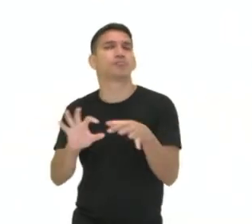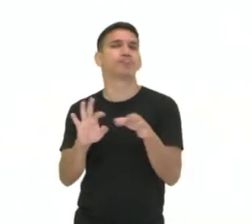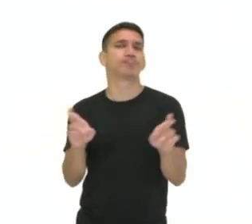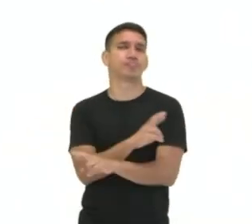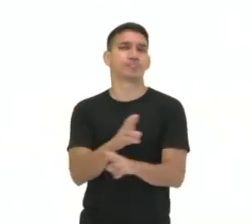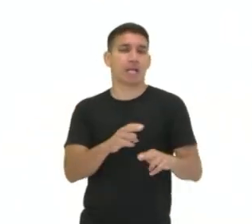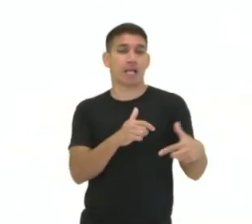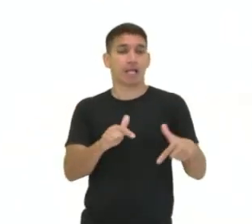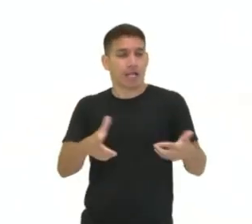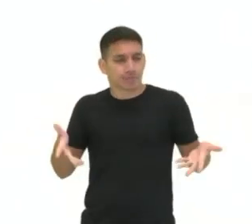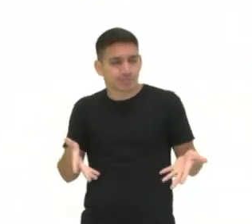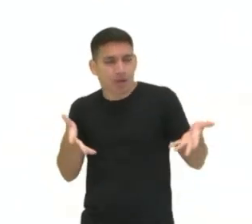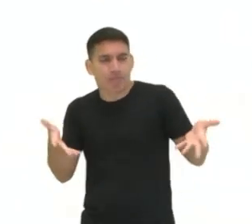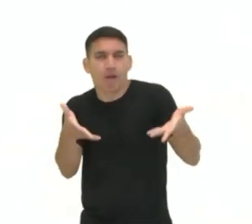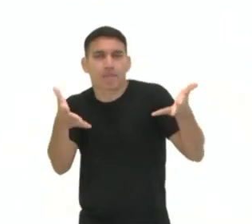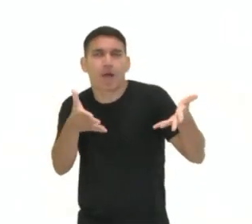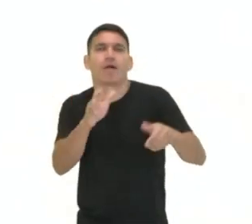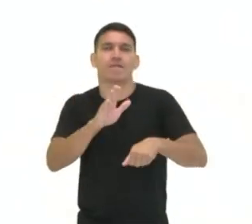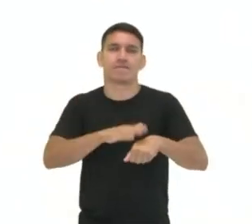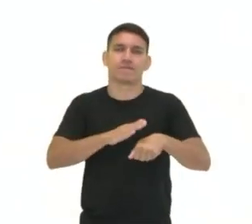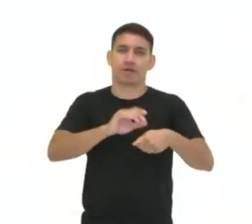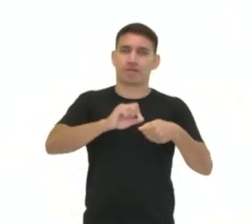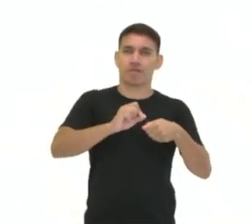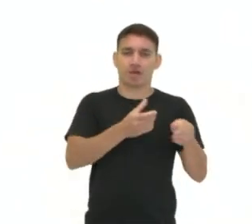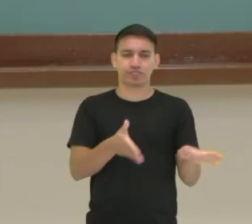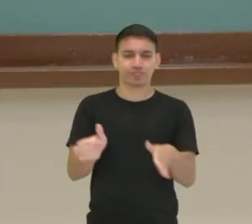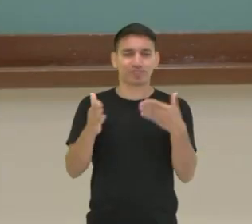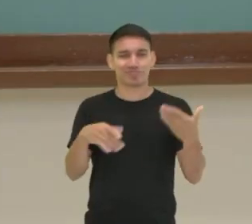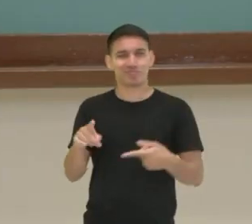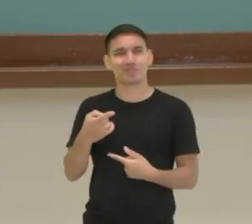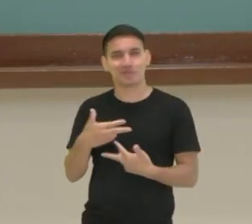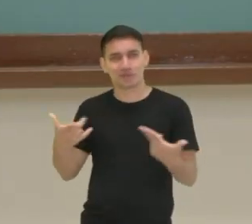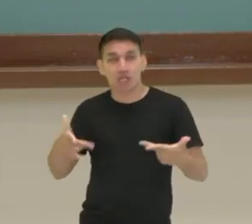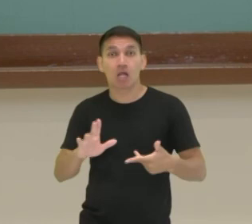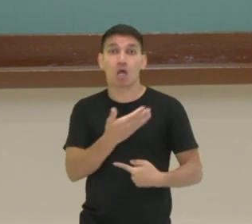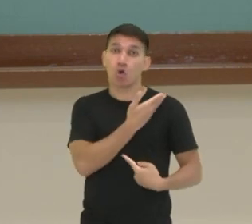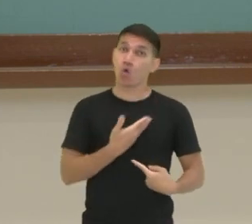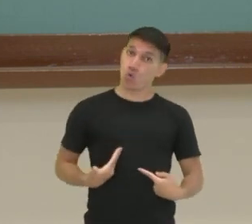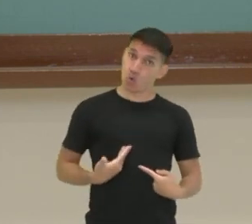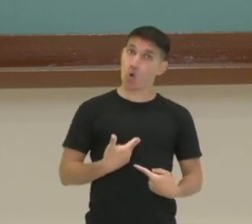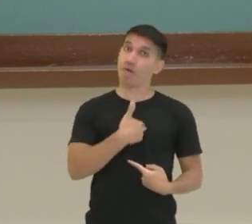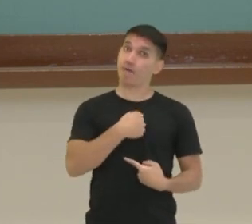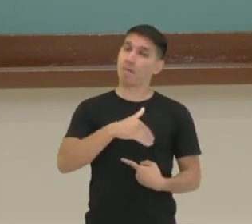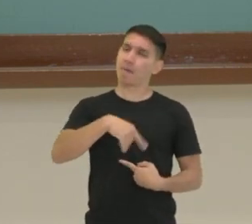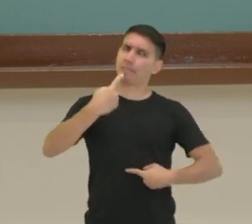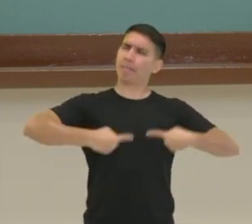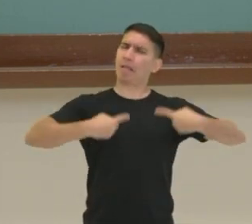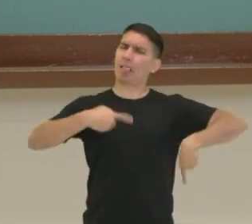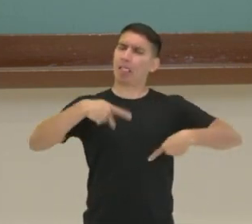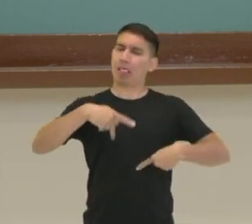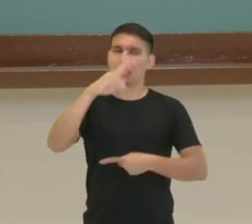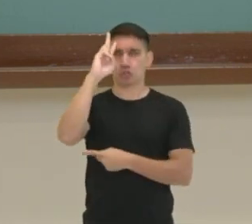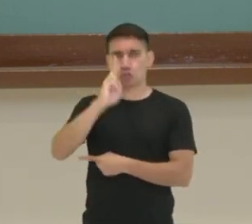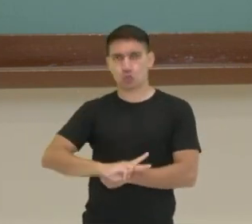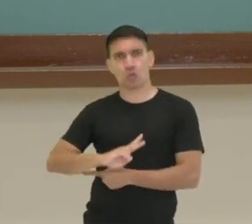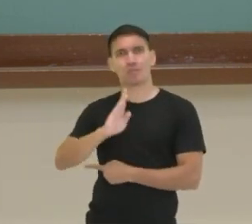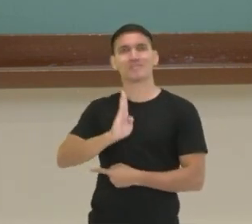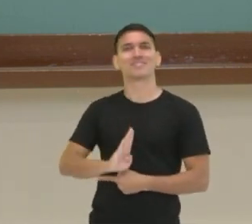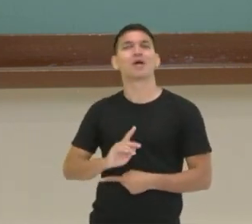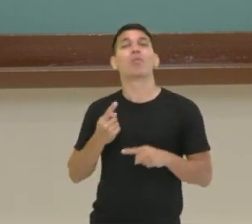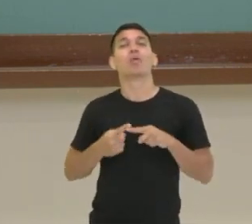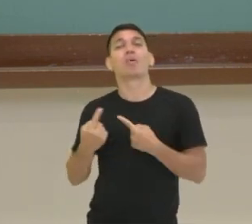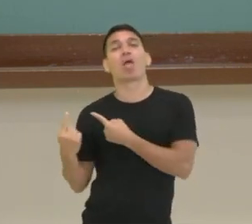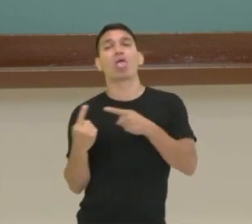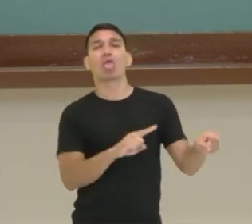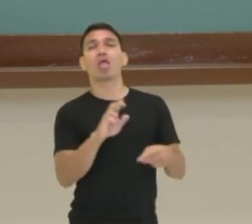são incentivados a um aumento de produtividade. O governo Vargas vai ser um dos governos mais polêmicos da história do Brasil, com uma grande oposição da UDN e